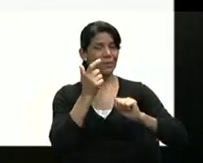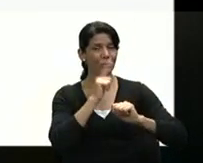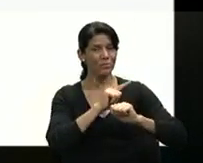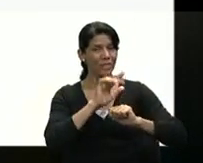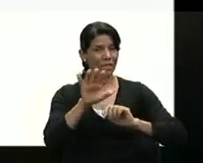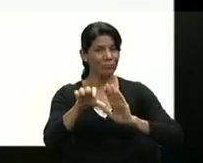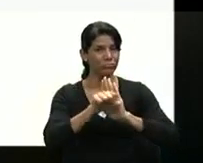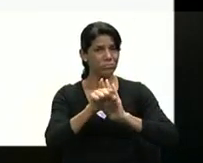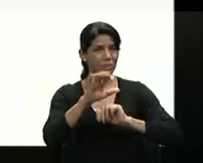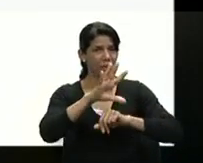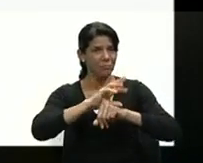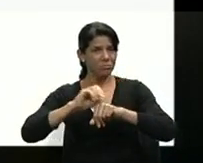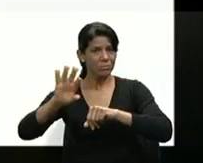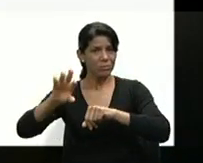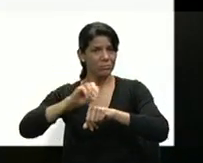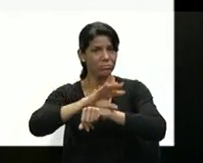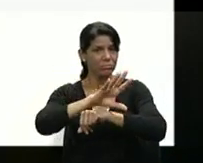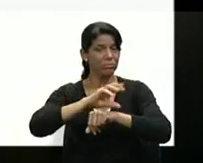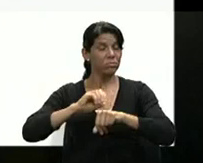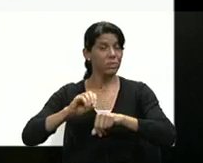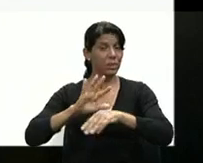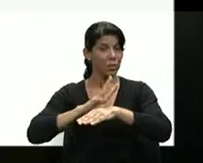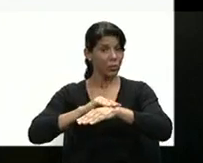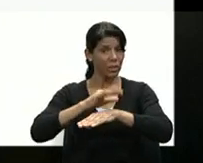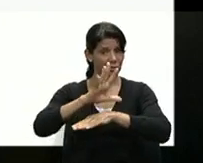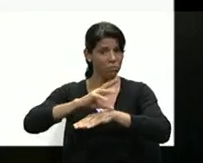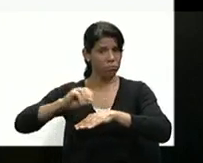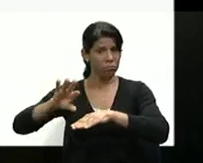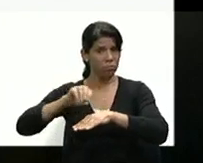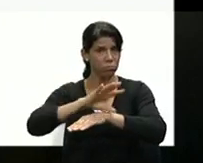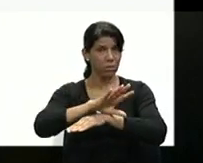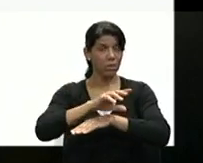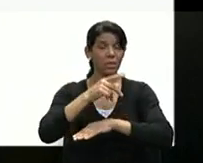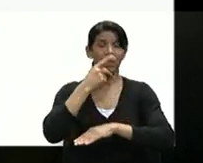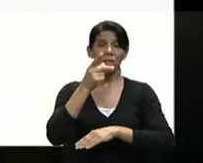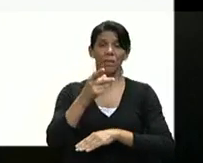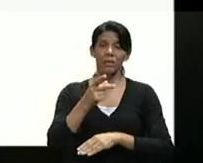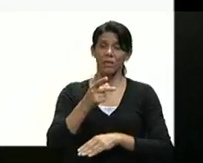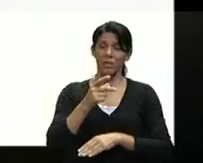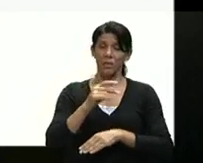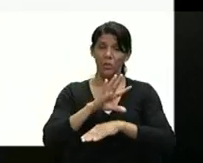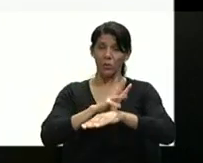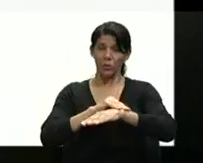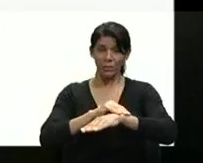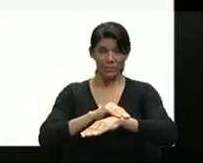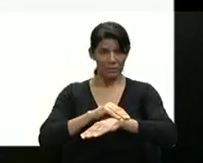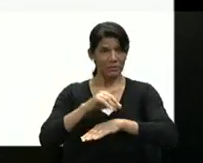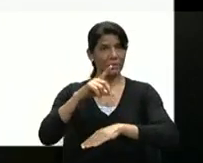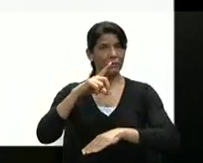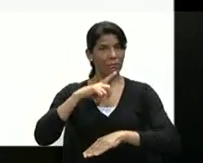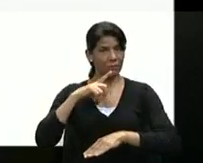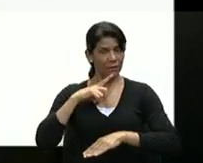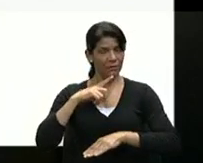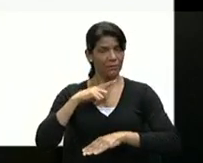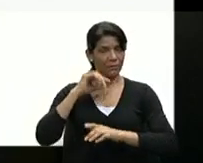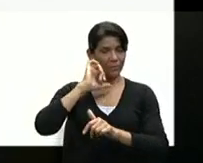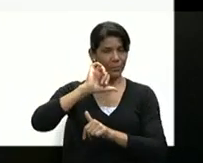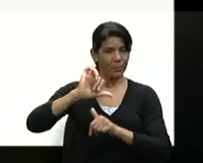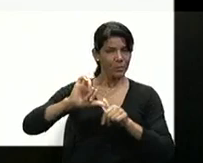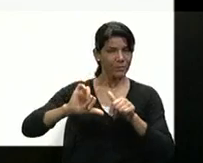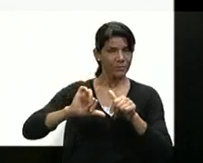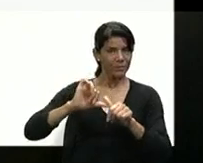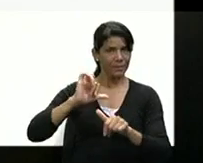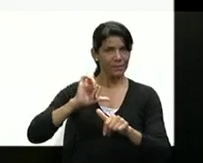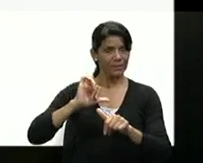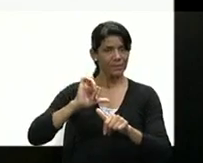transmissíveis. Essas doenças transmissíveis são aquelas que nós falamos, que por mais que nós tenhamos uma mudança